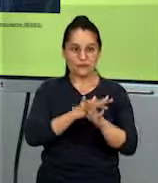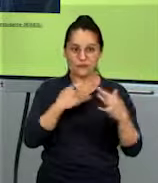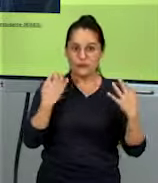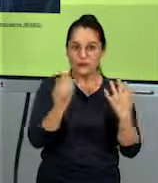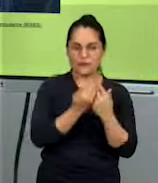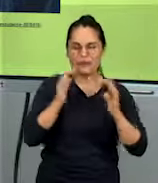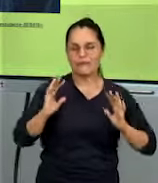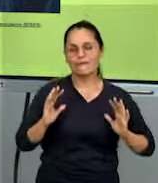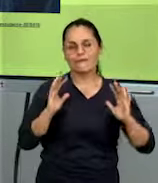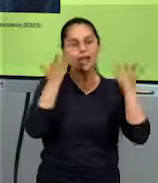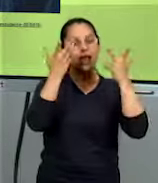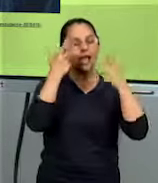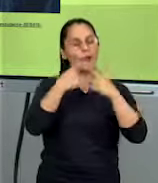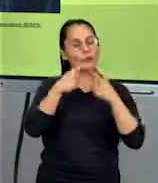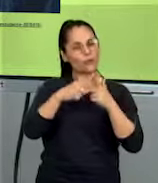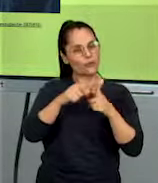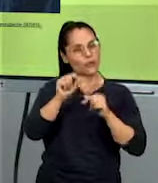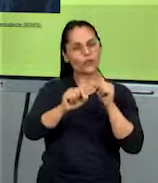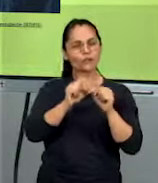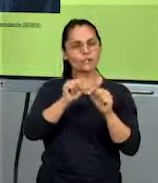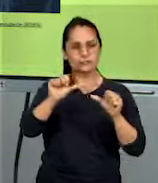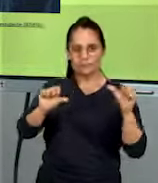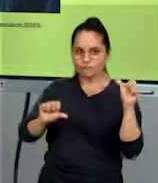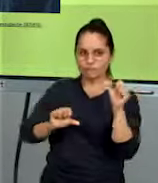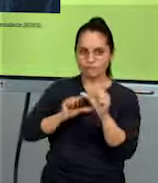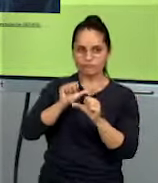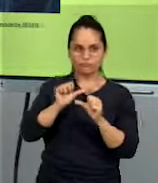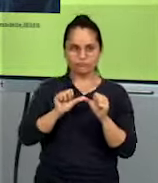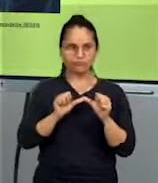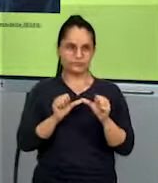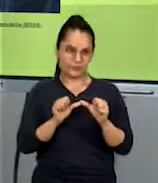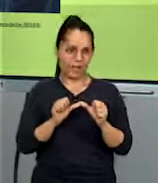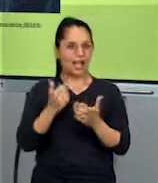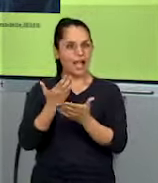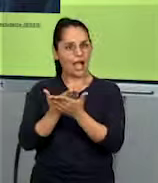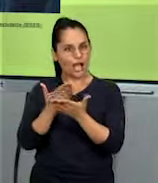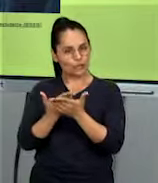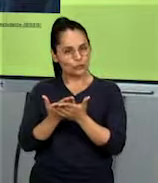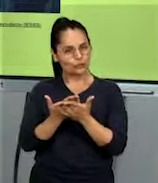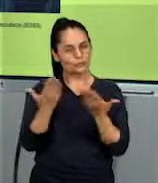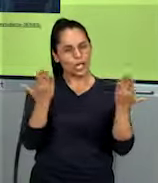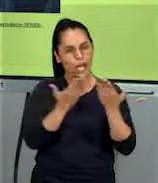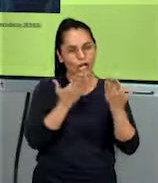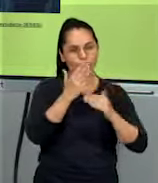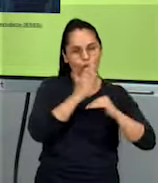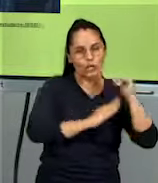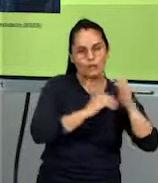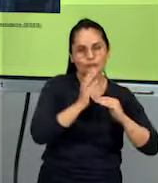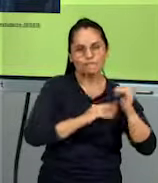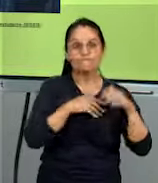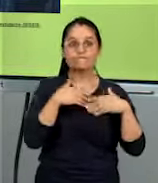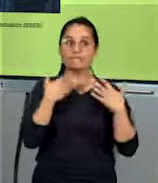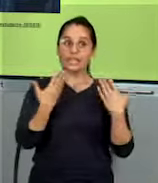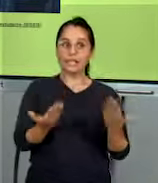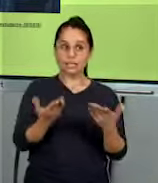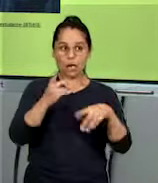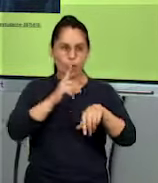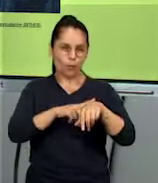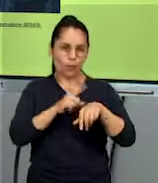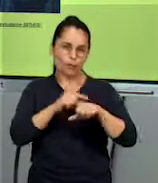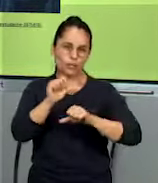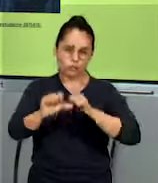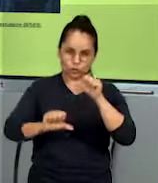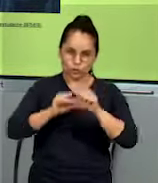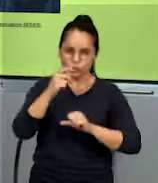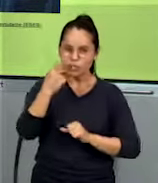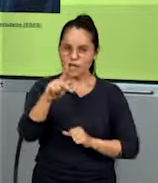Por quê? Porque você deixa de ser um estudante para se tornar um profissional. Então é um momento de mudança na